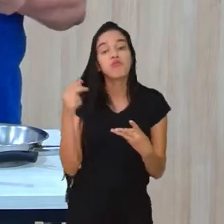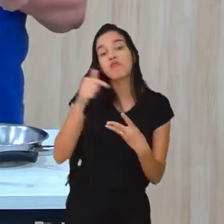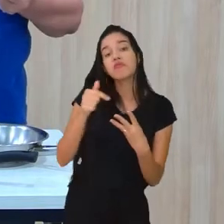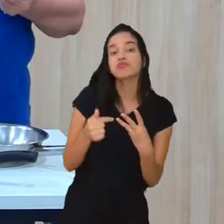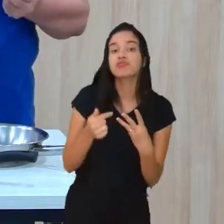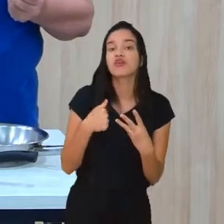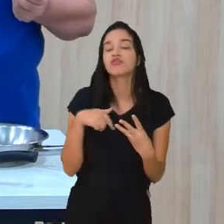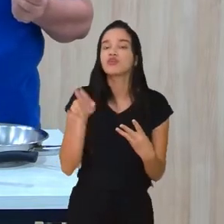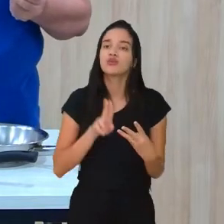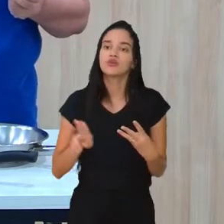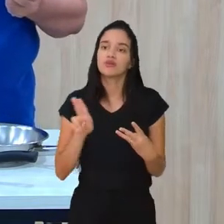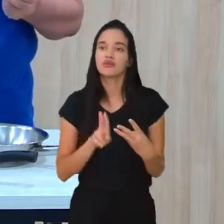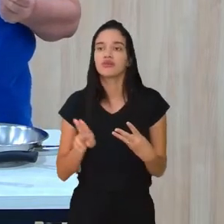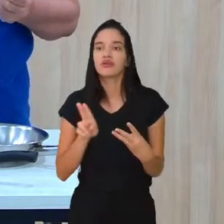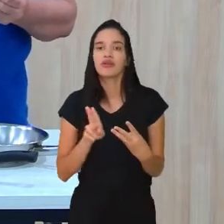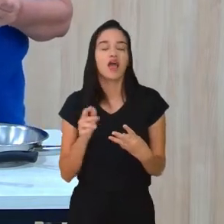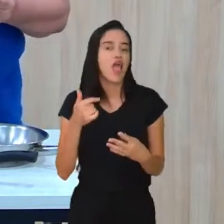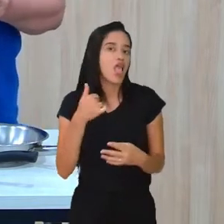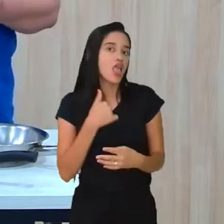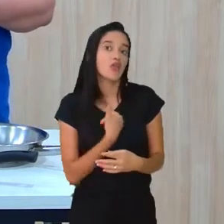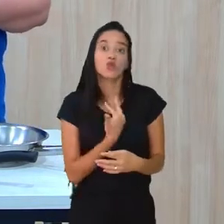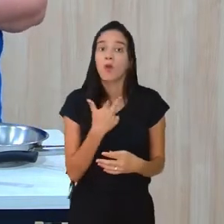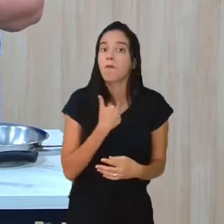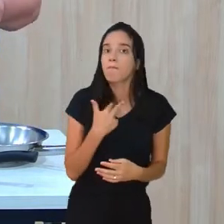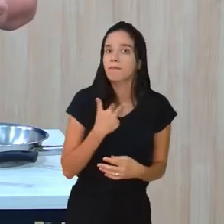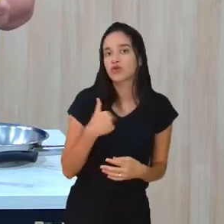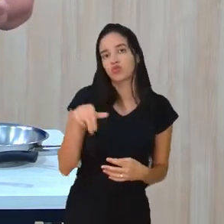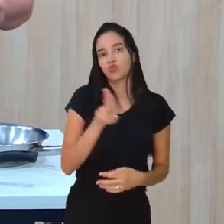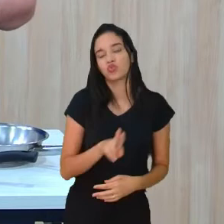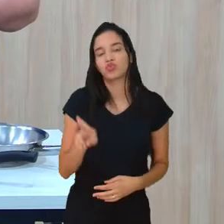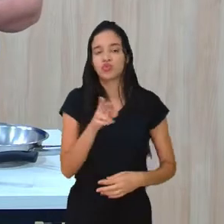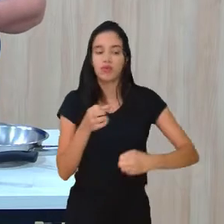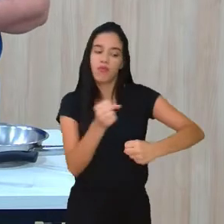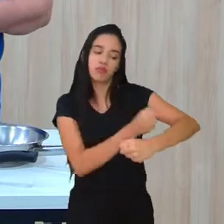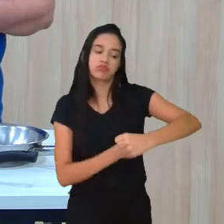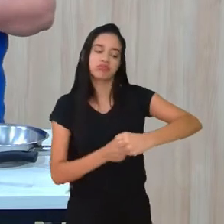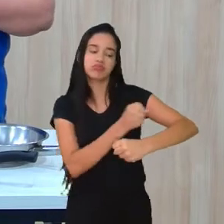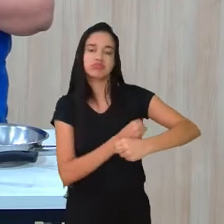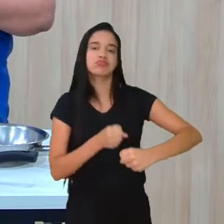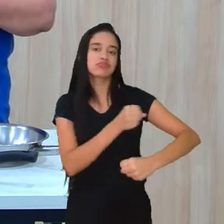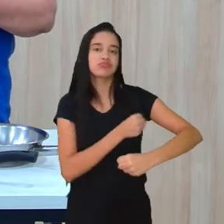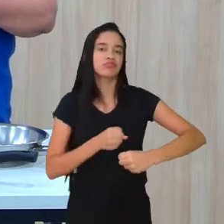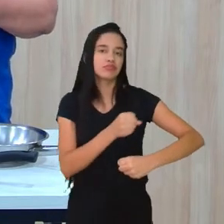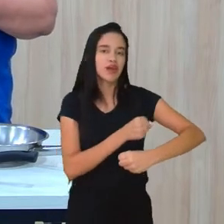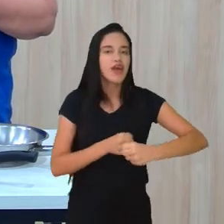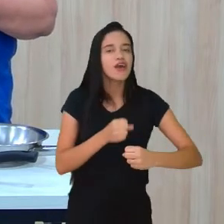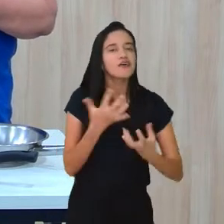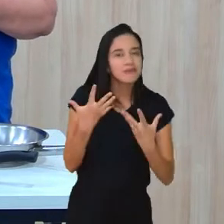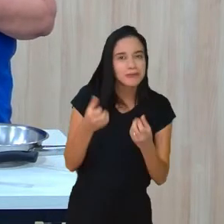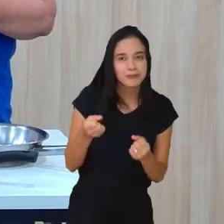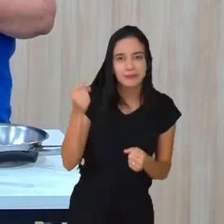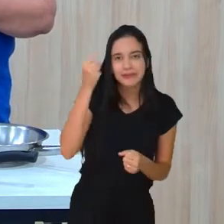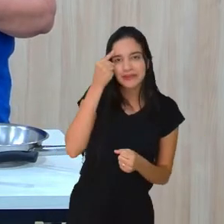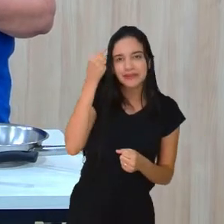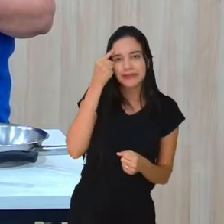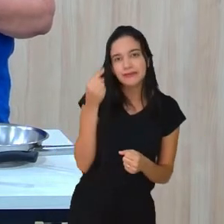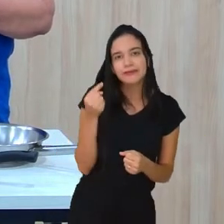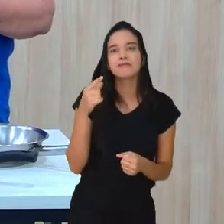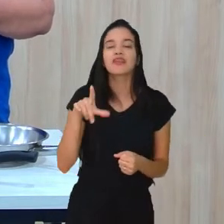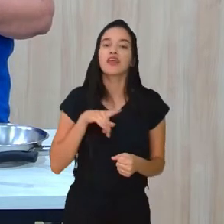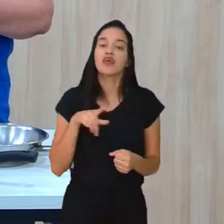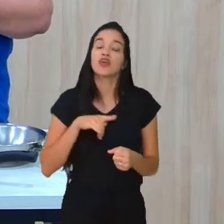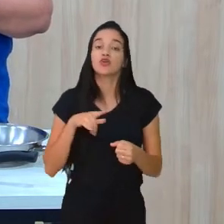que qual aqui eu não devo usar para mexer. Então, vamos pensar aqui. Então, eu